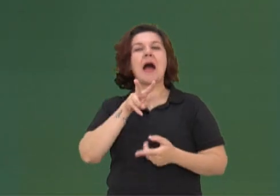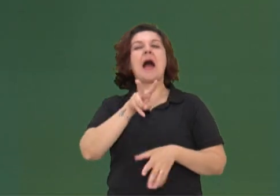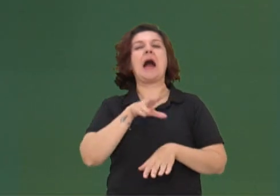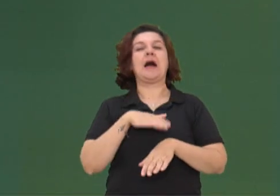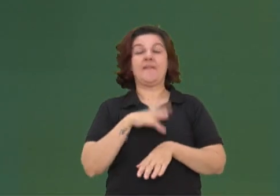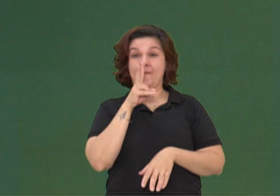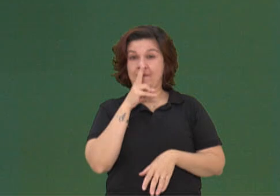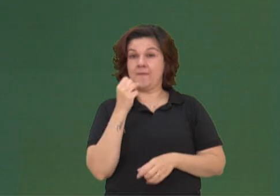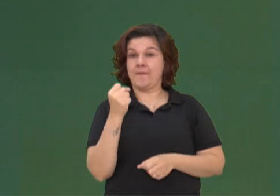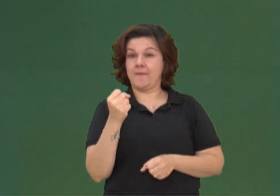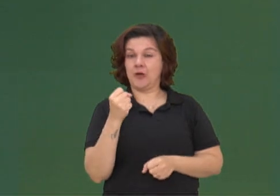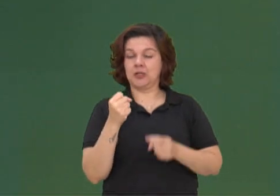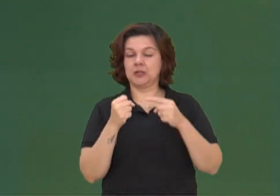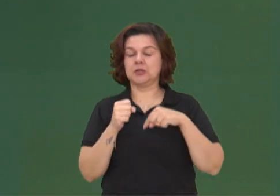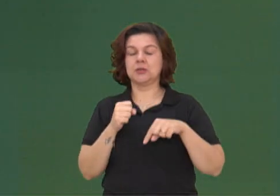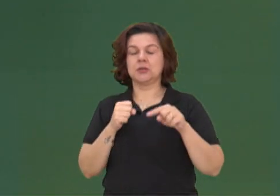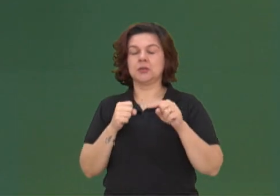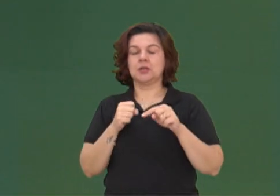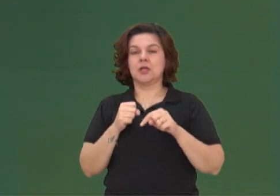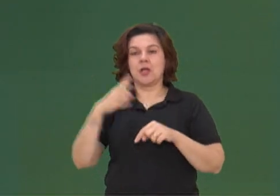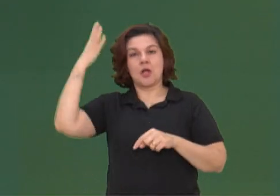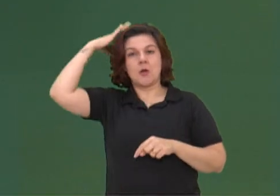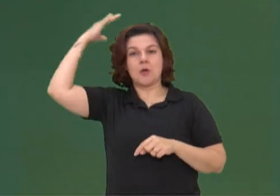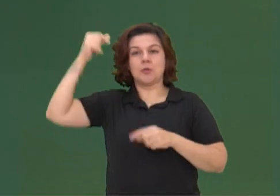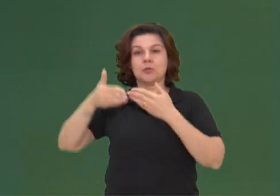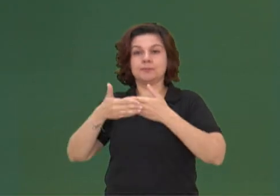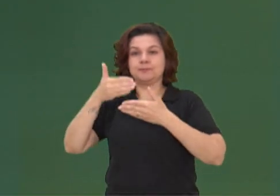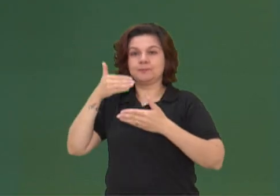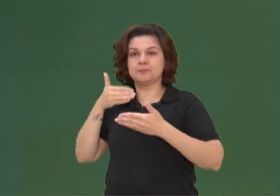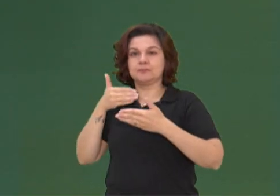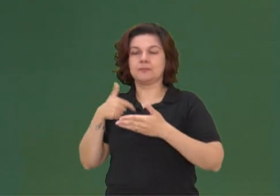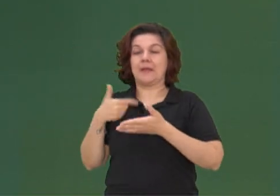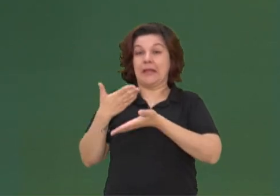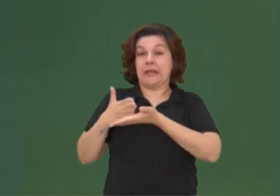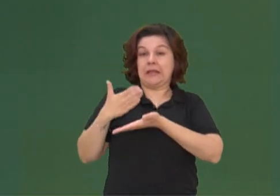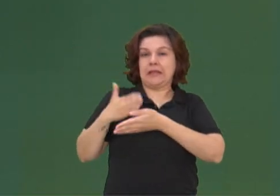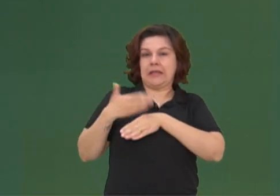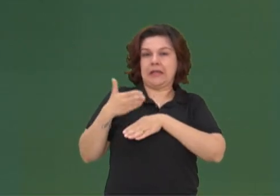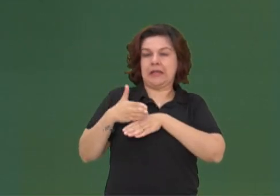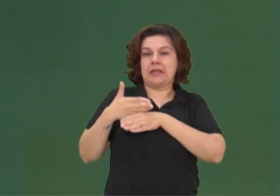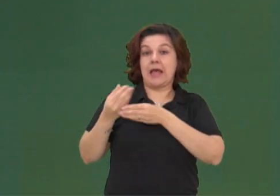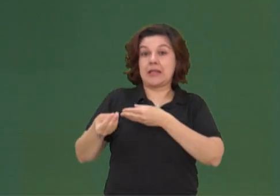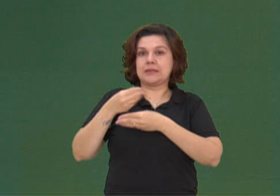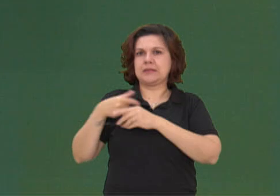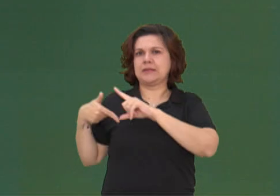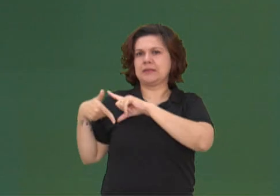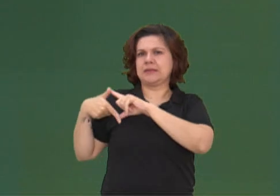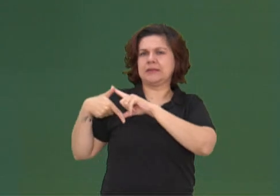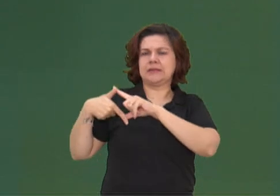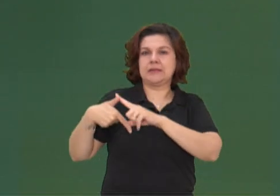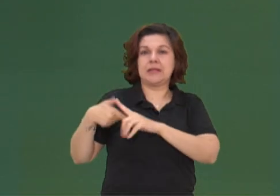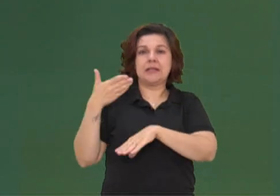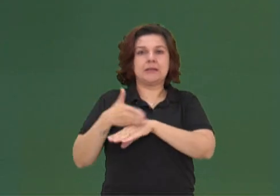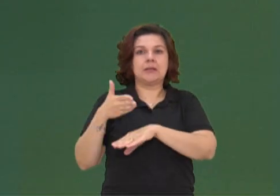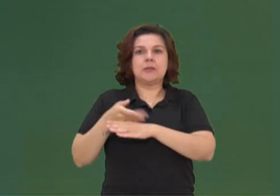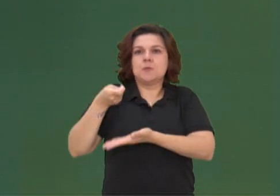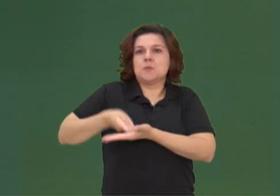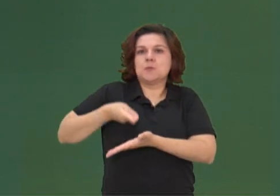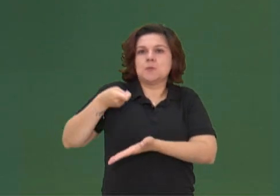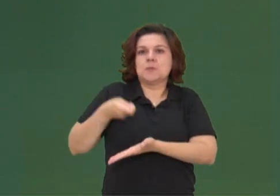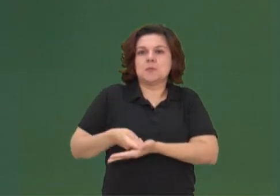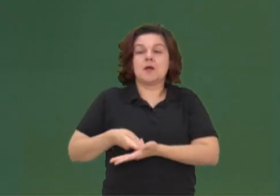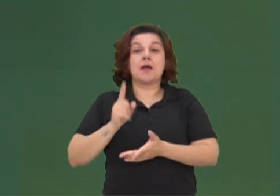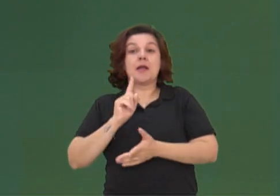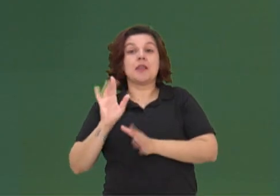forte do que ele vai lá e ele consequentemente estabelece toda uma rotina rigorosa de treino. Ele muitas vezes ele deixa de